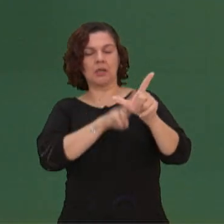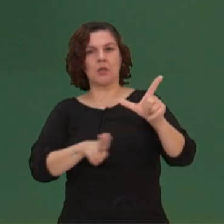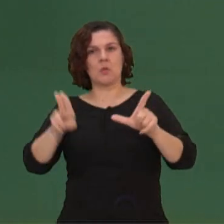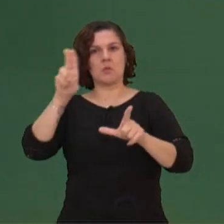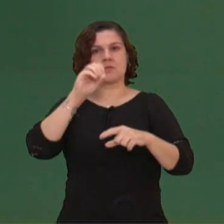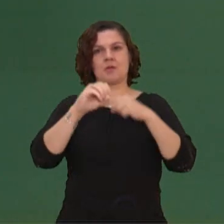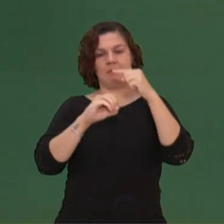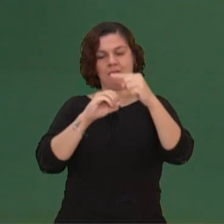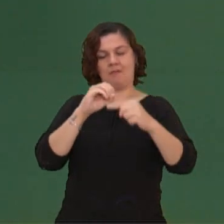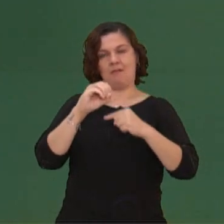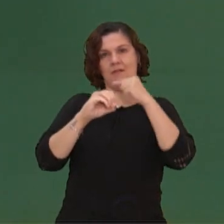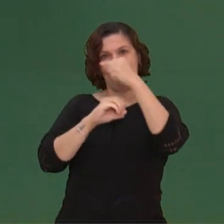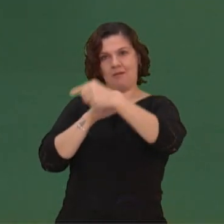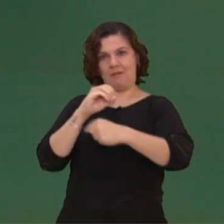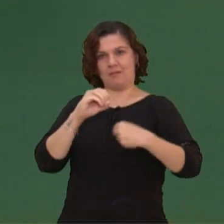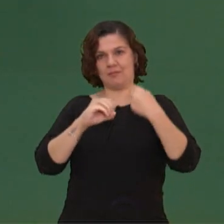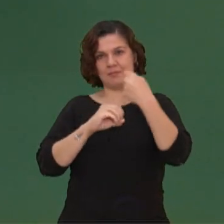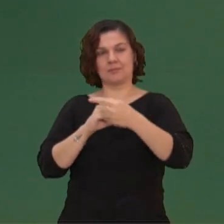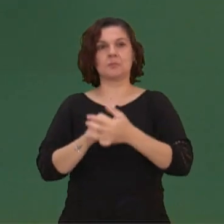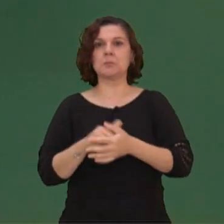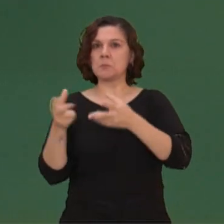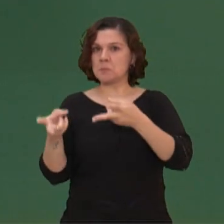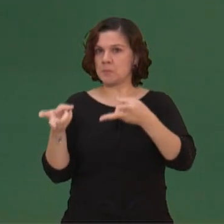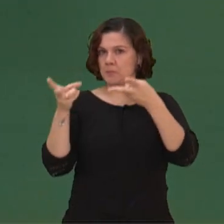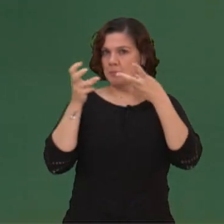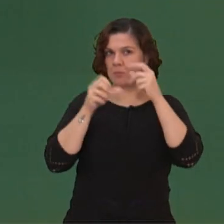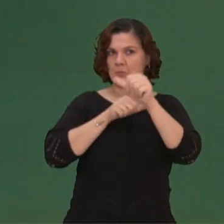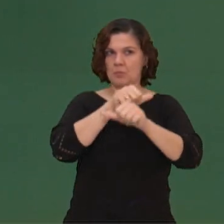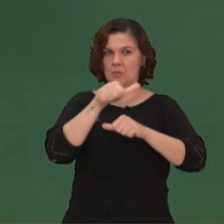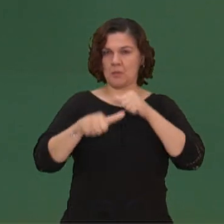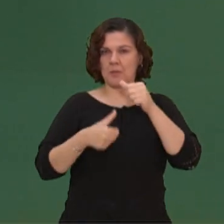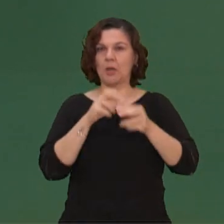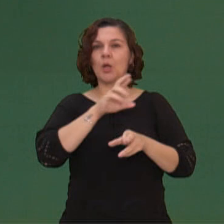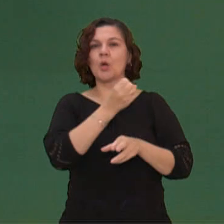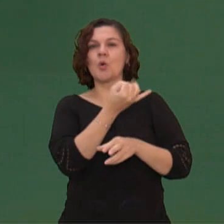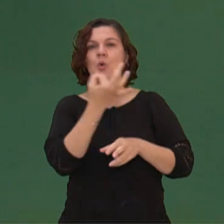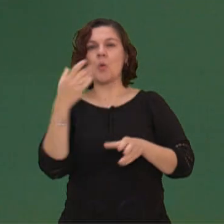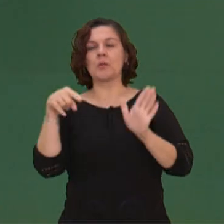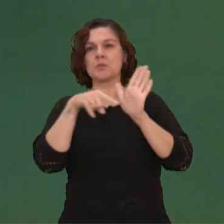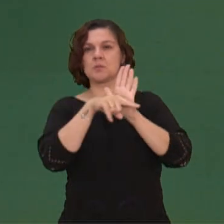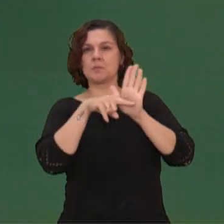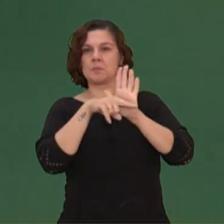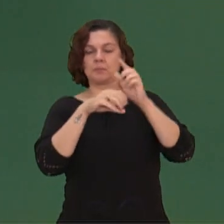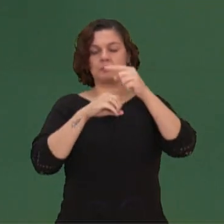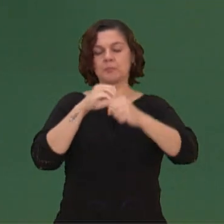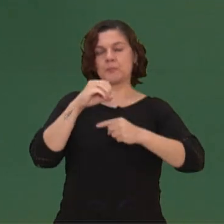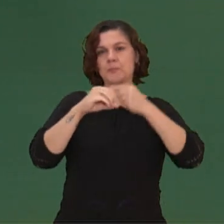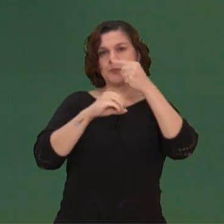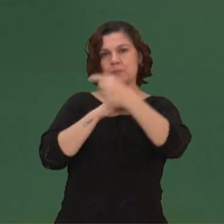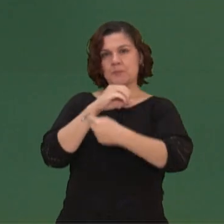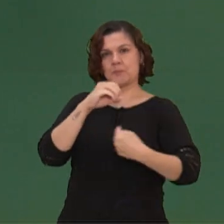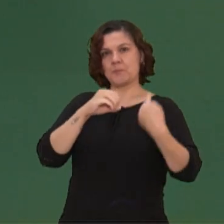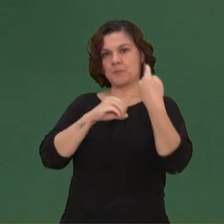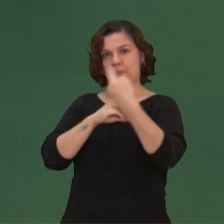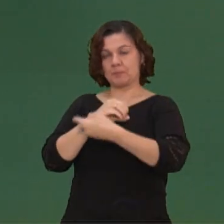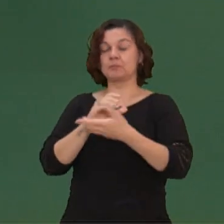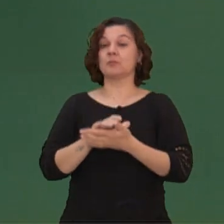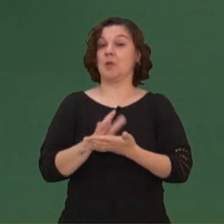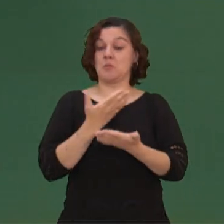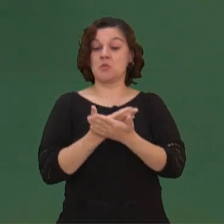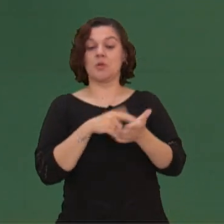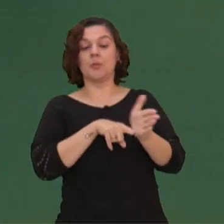os átomos. Perceber a alteração no número de elétrons na eletrosfera. Então, também vamos estudar o comportamento